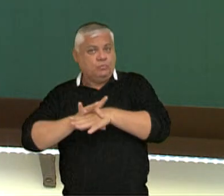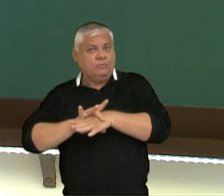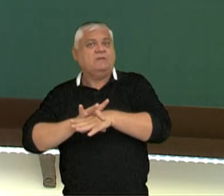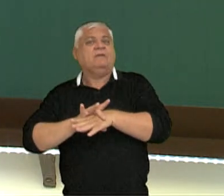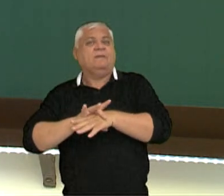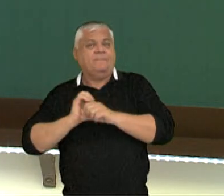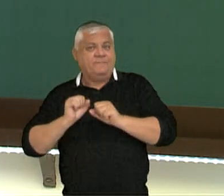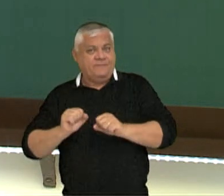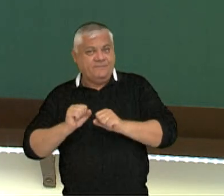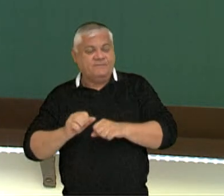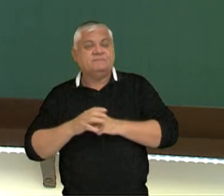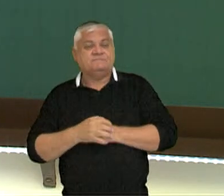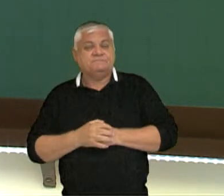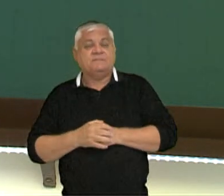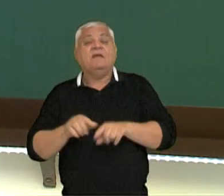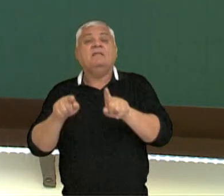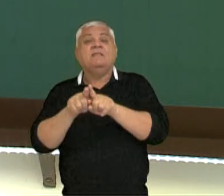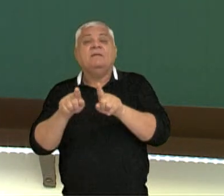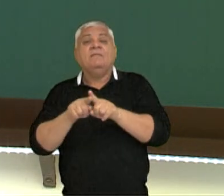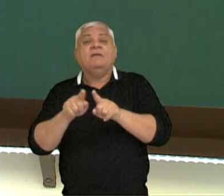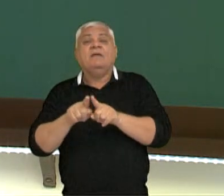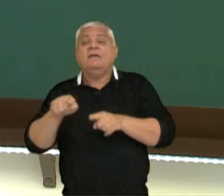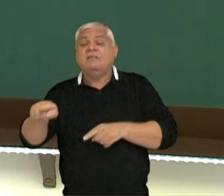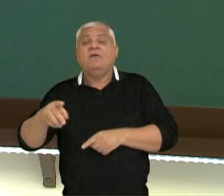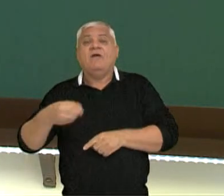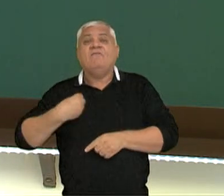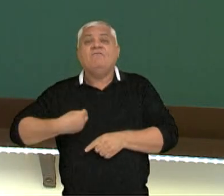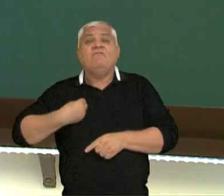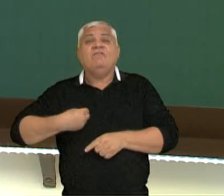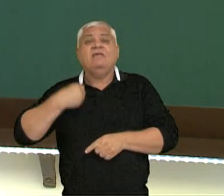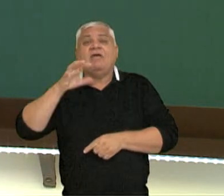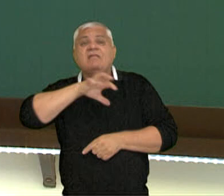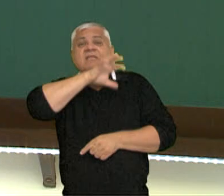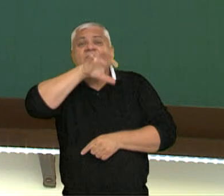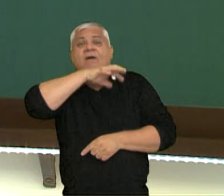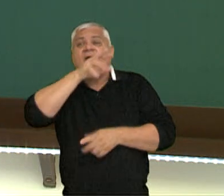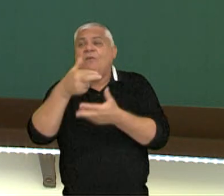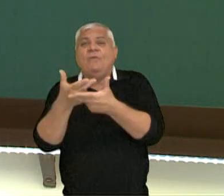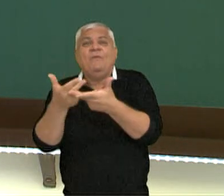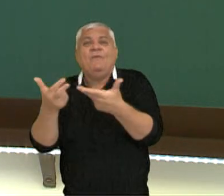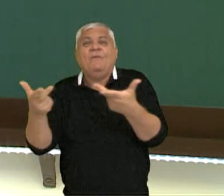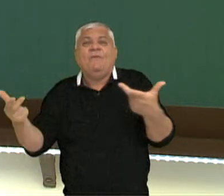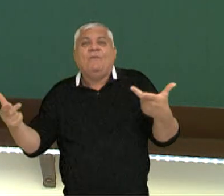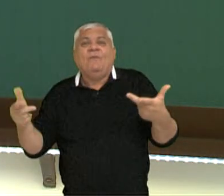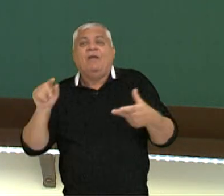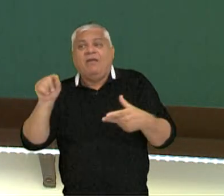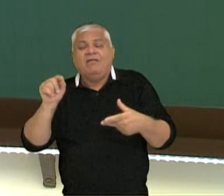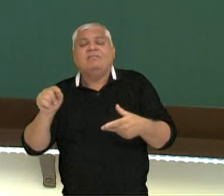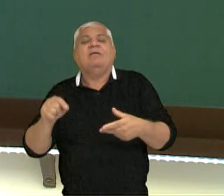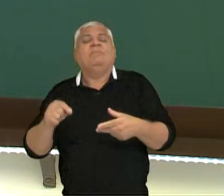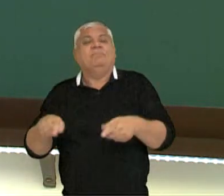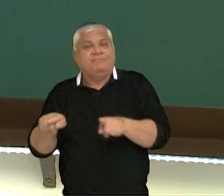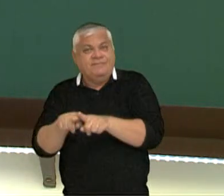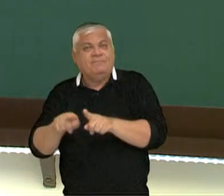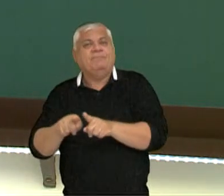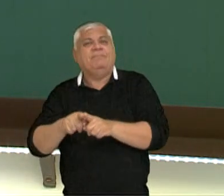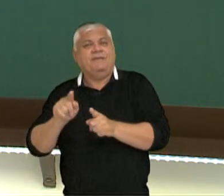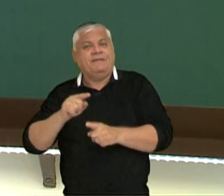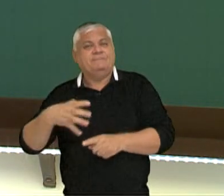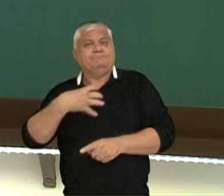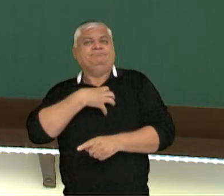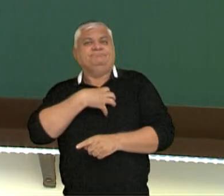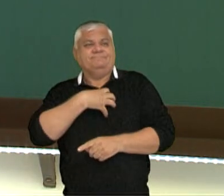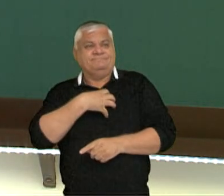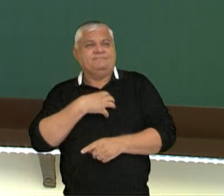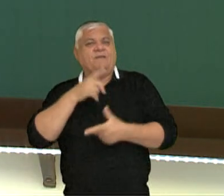os animais que vivem nessas áreas aqui são inteiramente afetados por esse descarte inadequado do lixo. Então, é